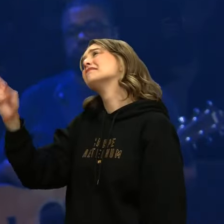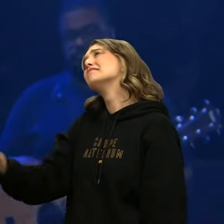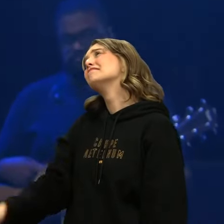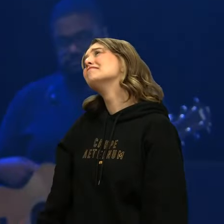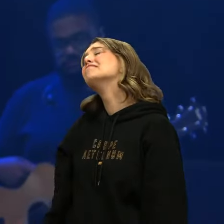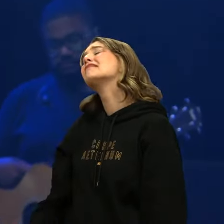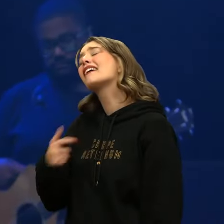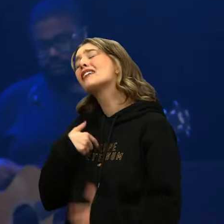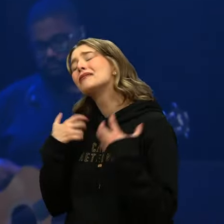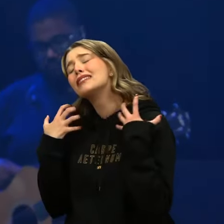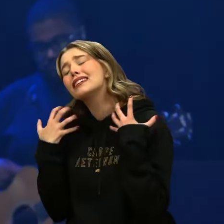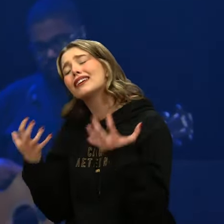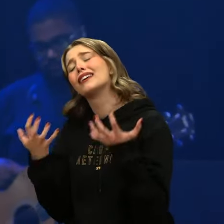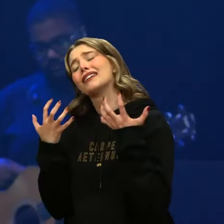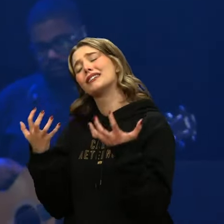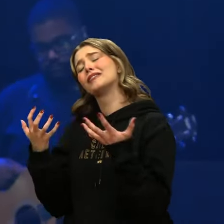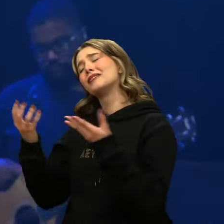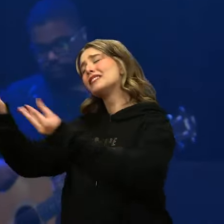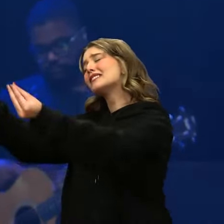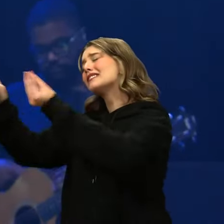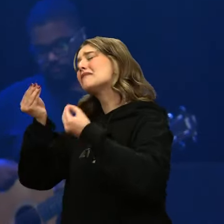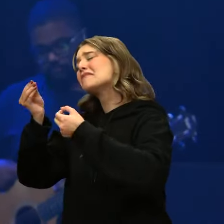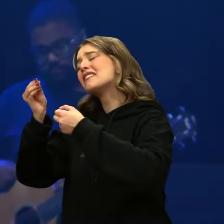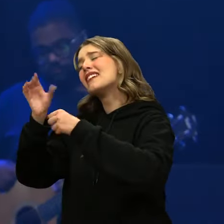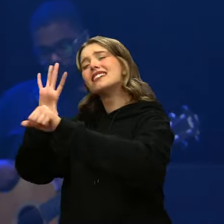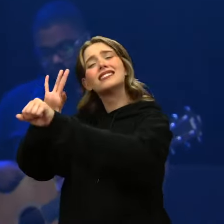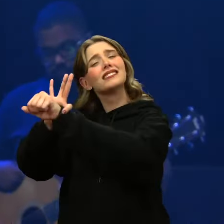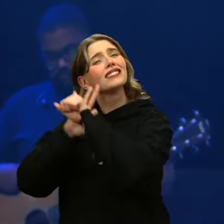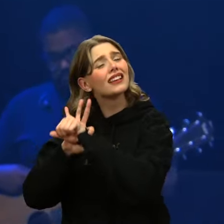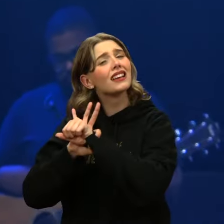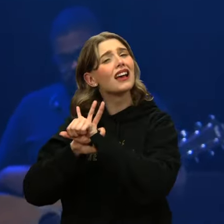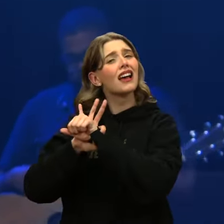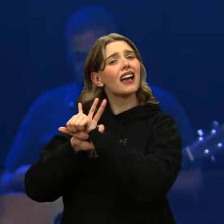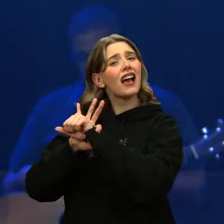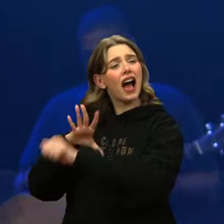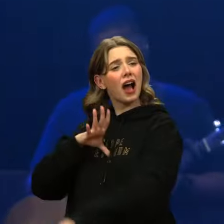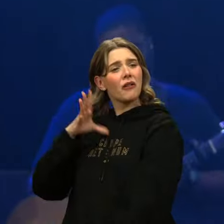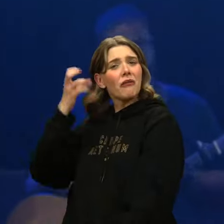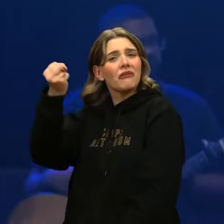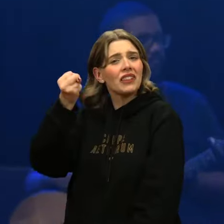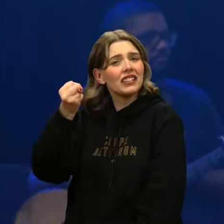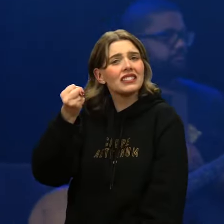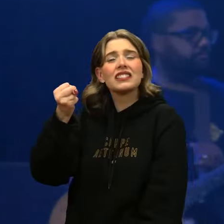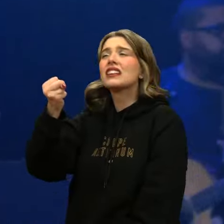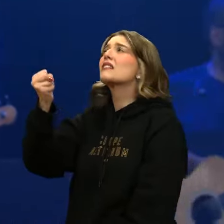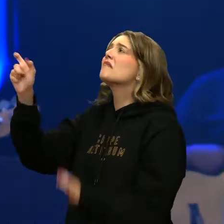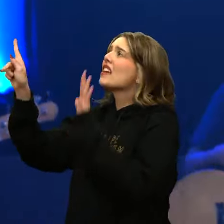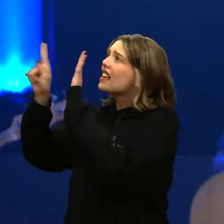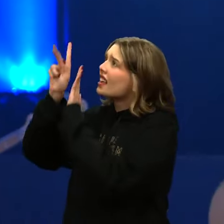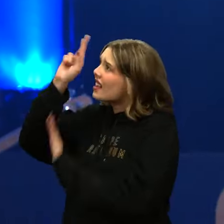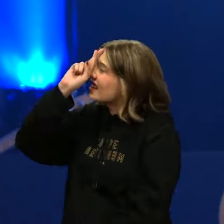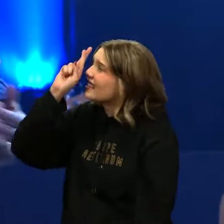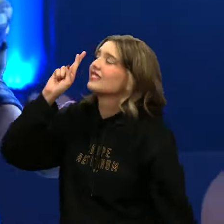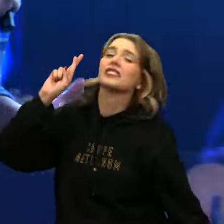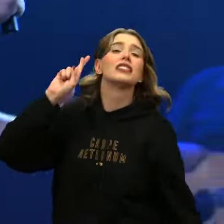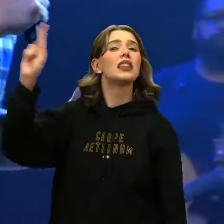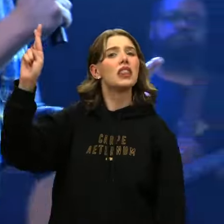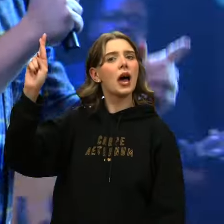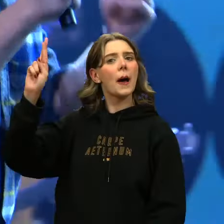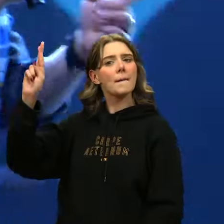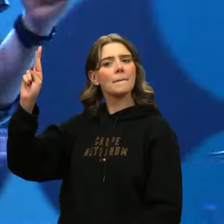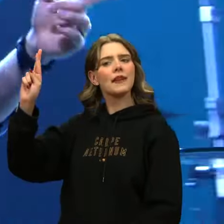eu quero receber a segurança, a capacitação do Senhor para resistir a esses tempos.